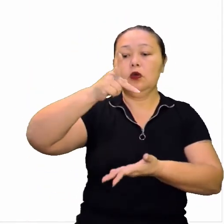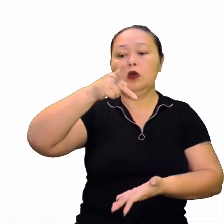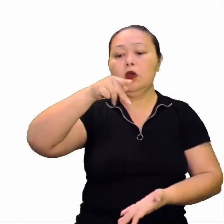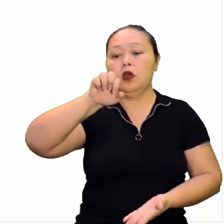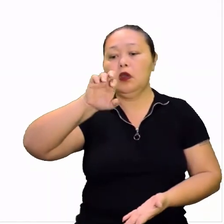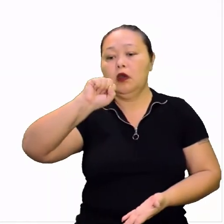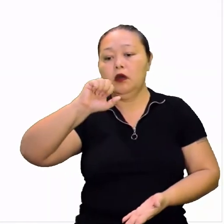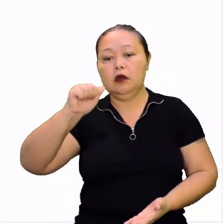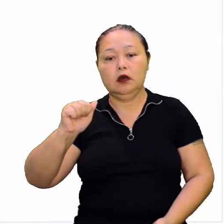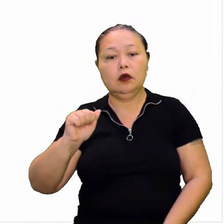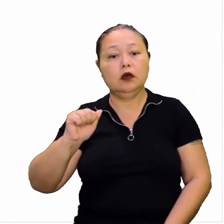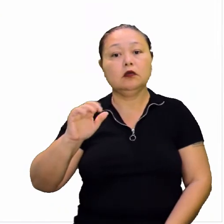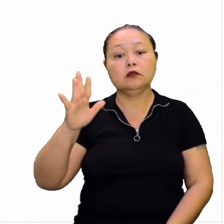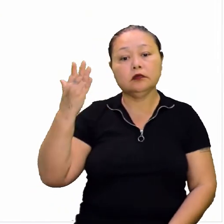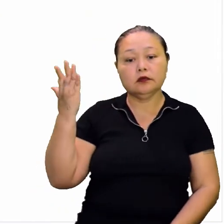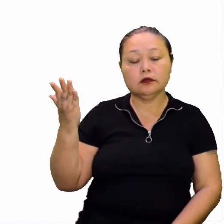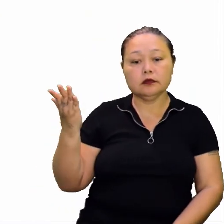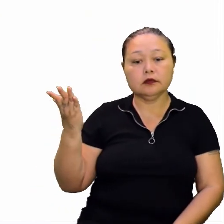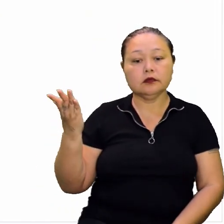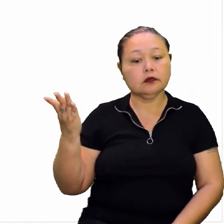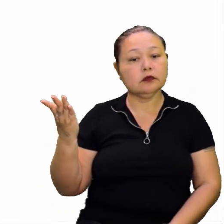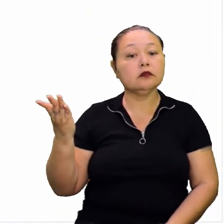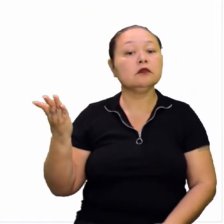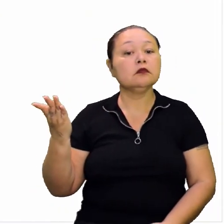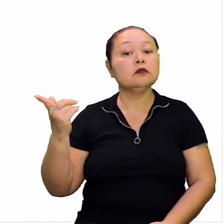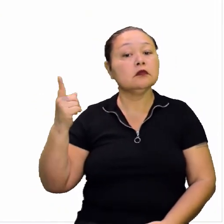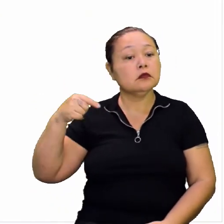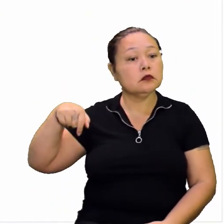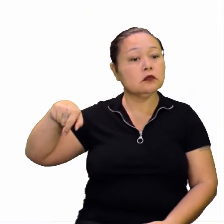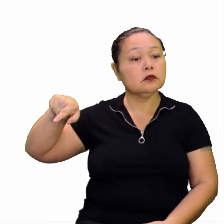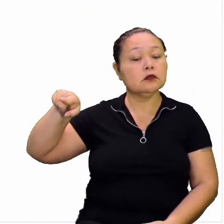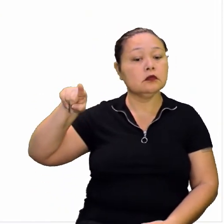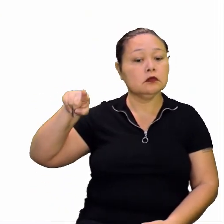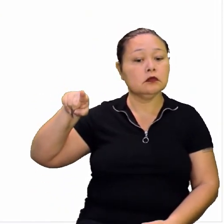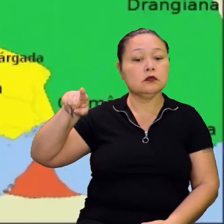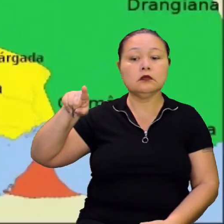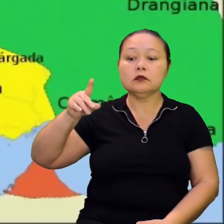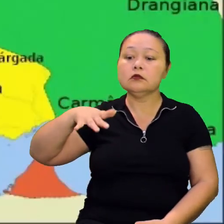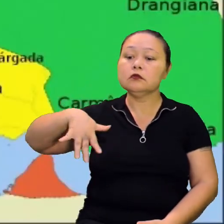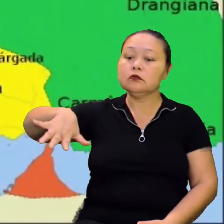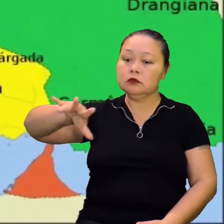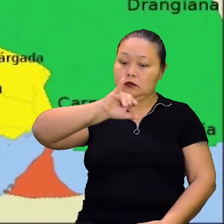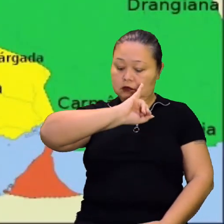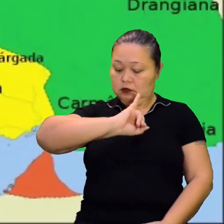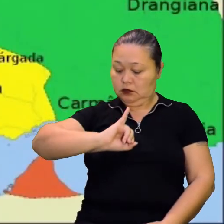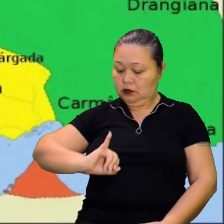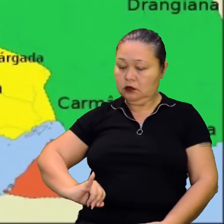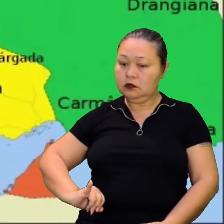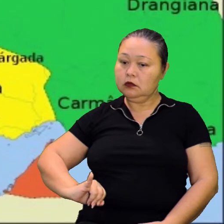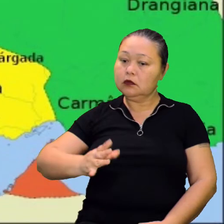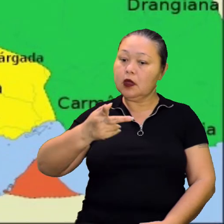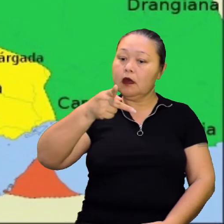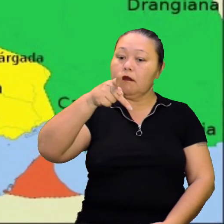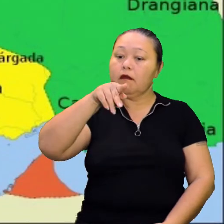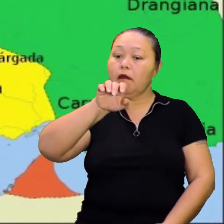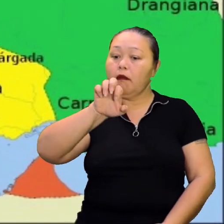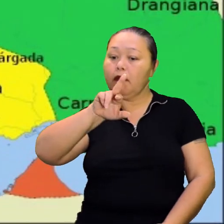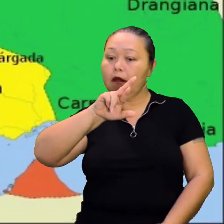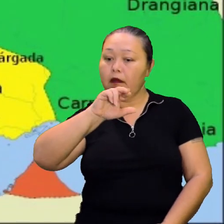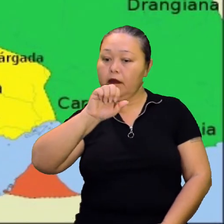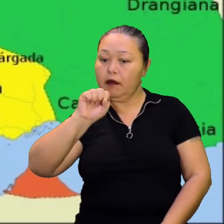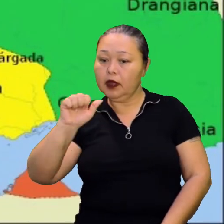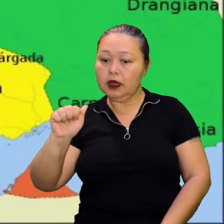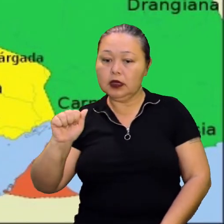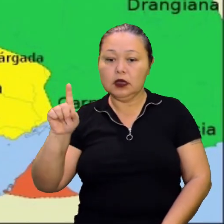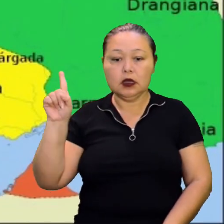persas. Vejam, esse aí é o grande Império Persa. Eu